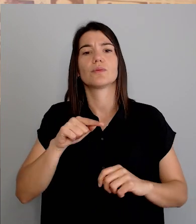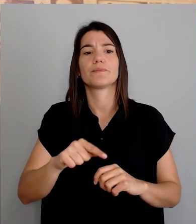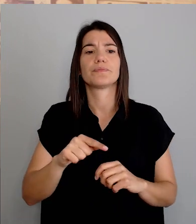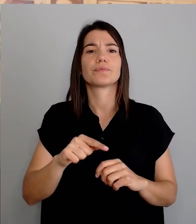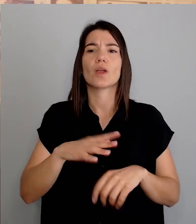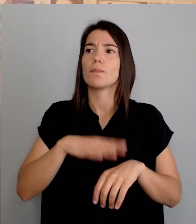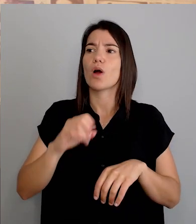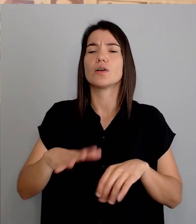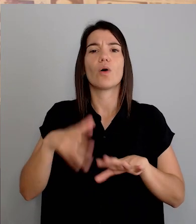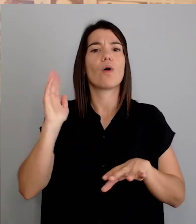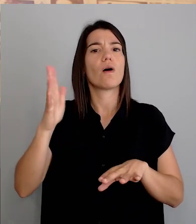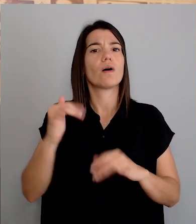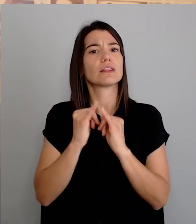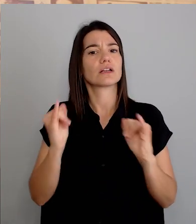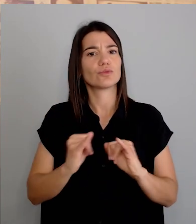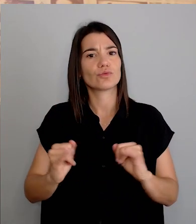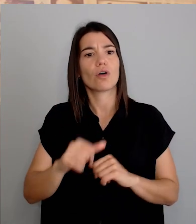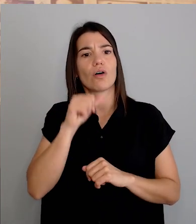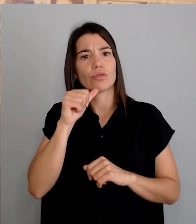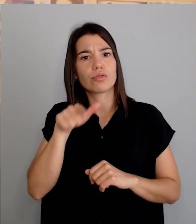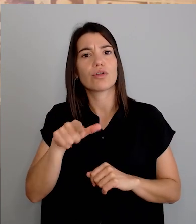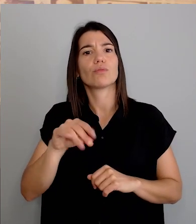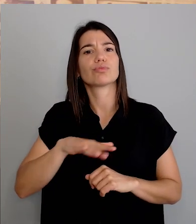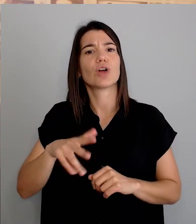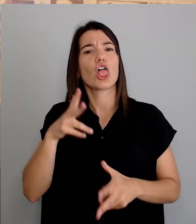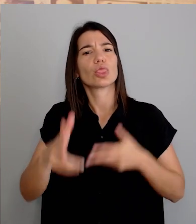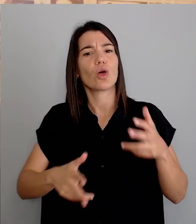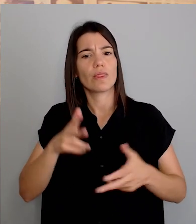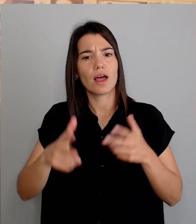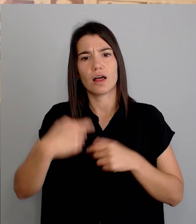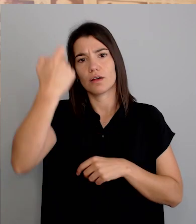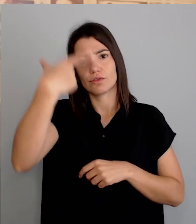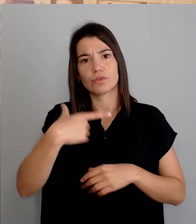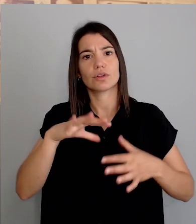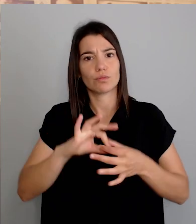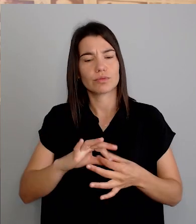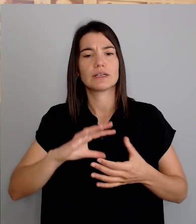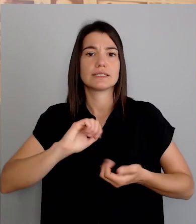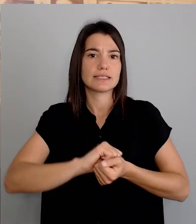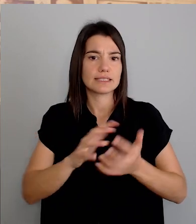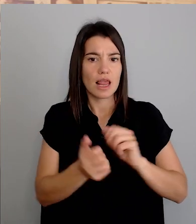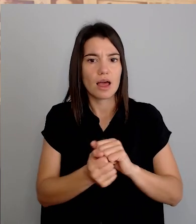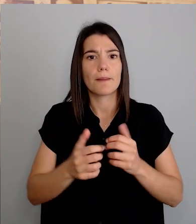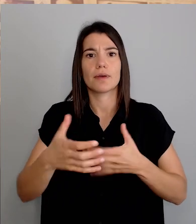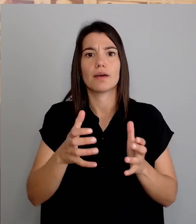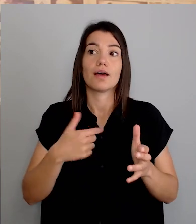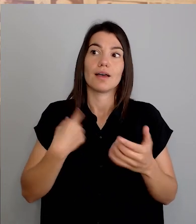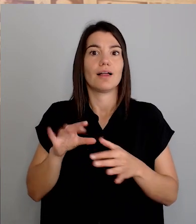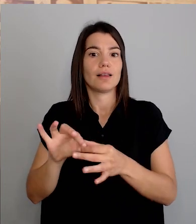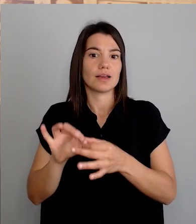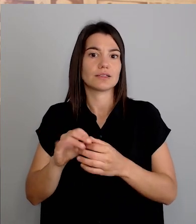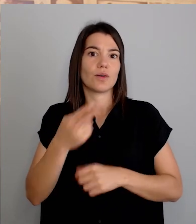As atas de um congresso internacional Que havia periodicamente em Tondela sobre a história da cerâmica. E, portanto, tem essa outra